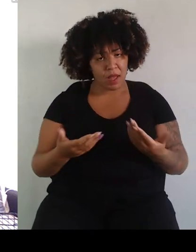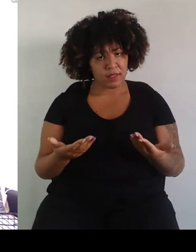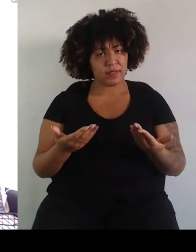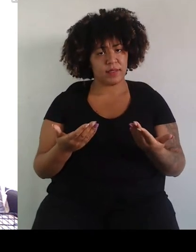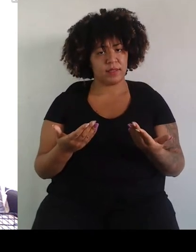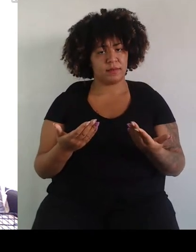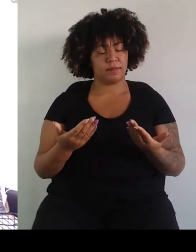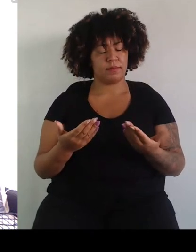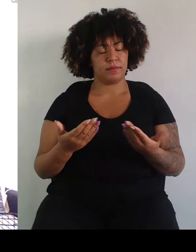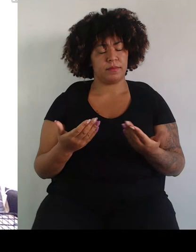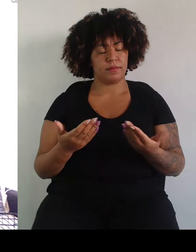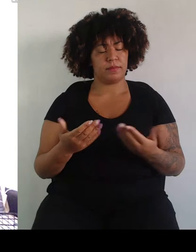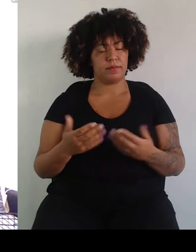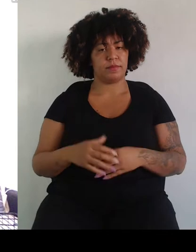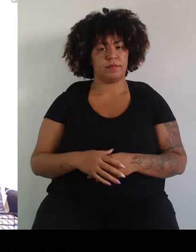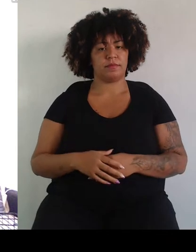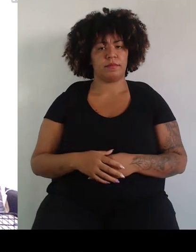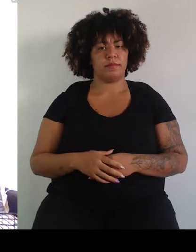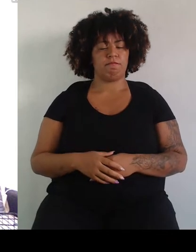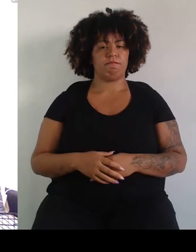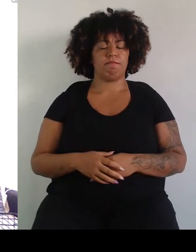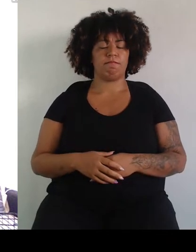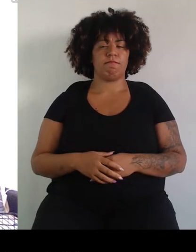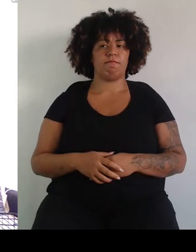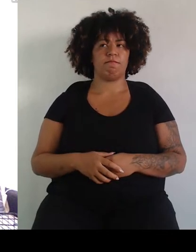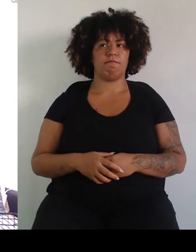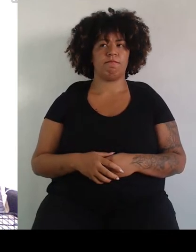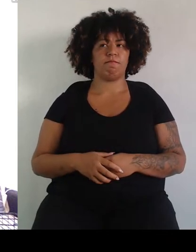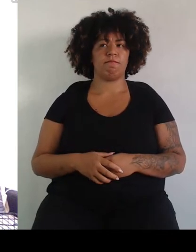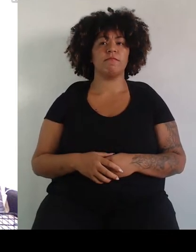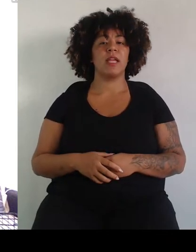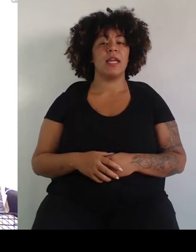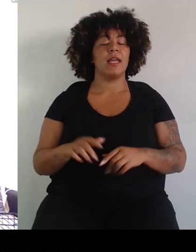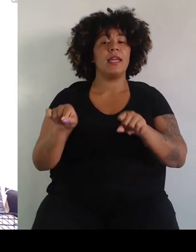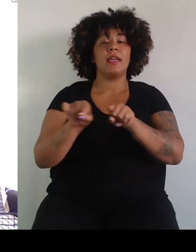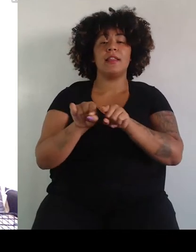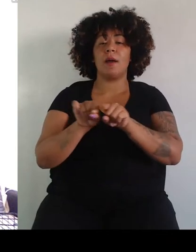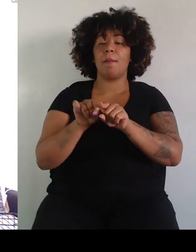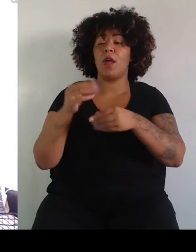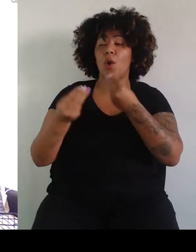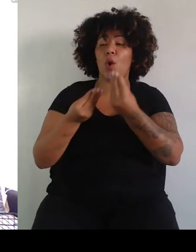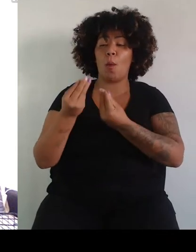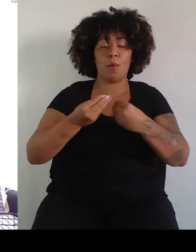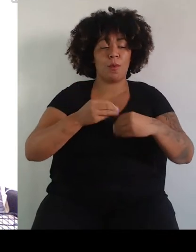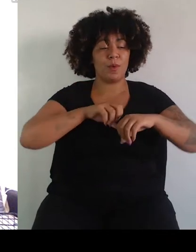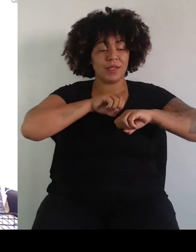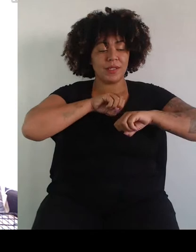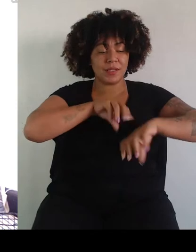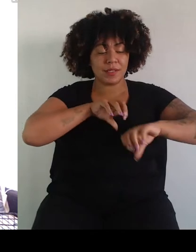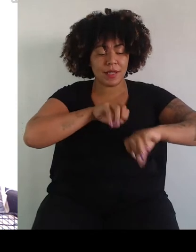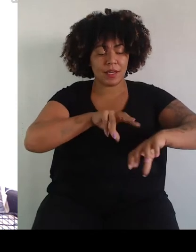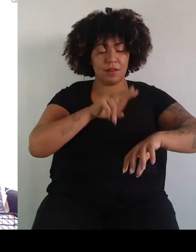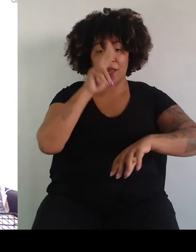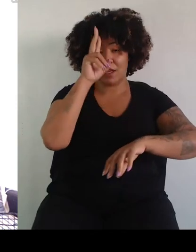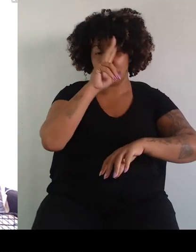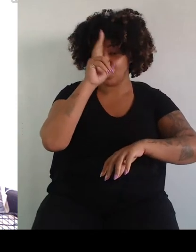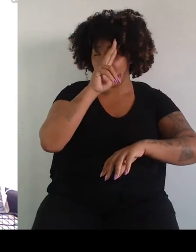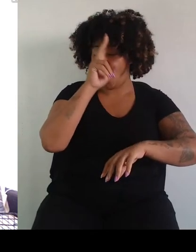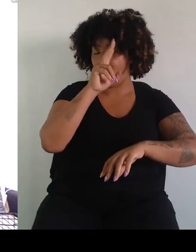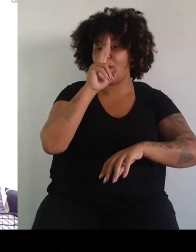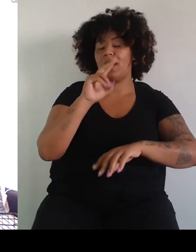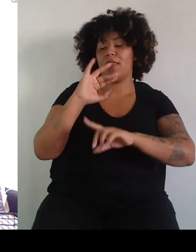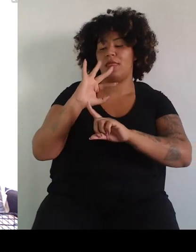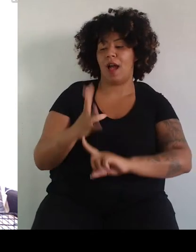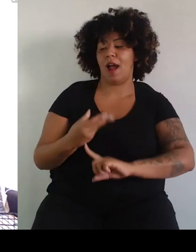a forma como a história da arte é ensinada hoje no Reino Unido que é muito mais